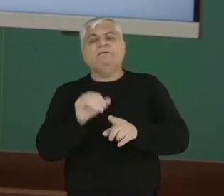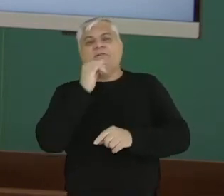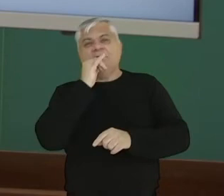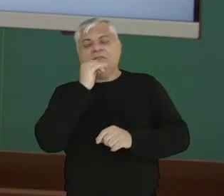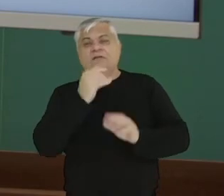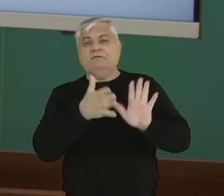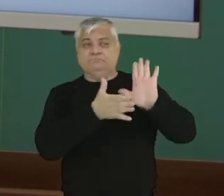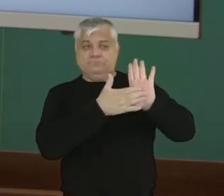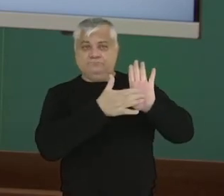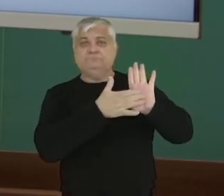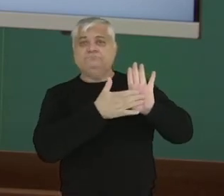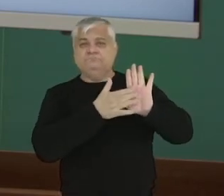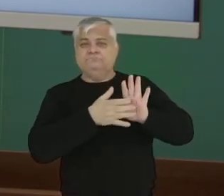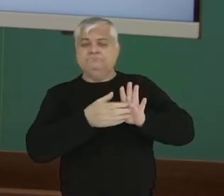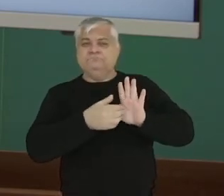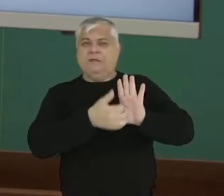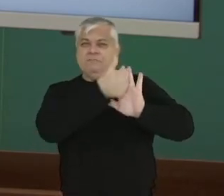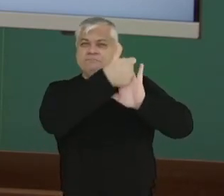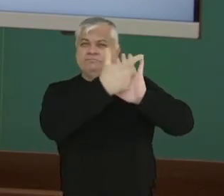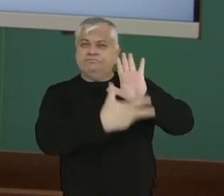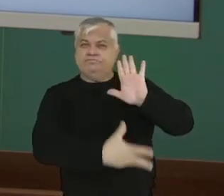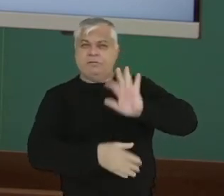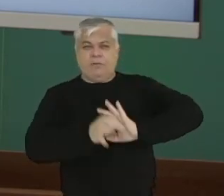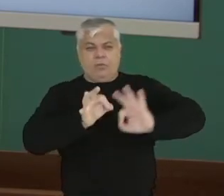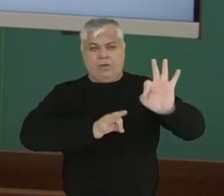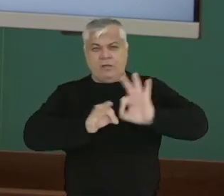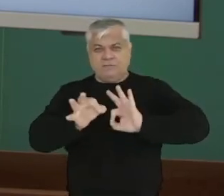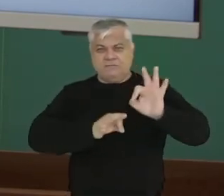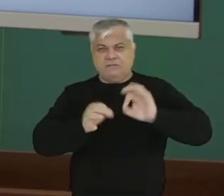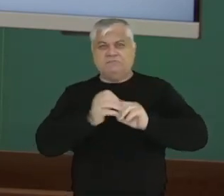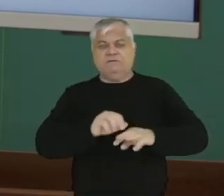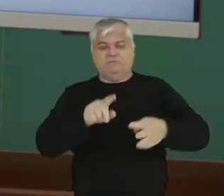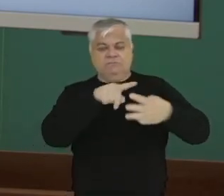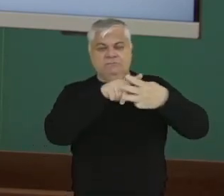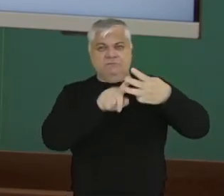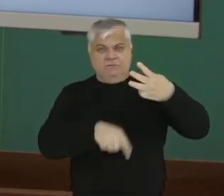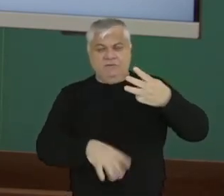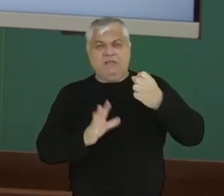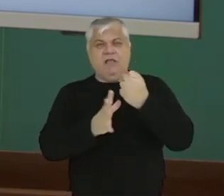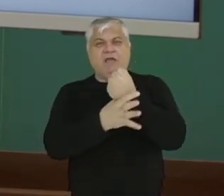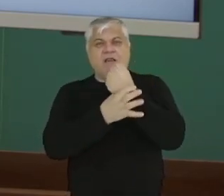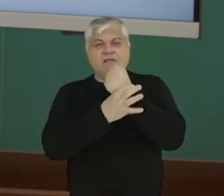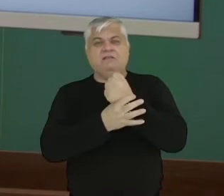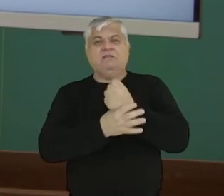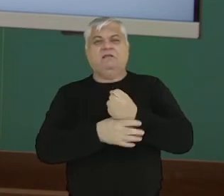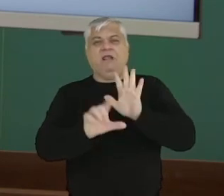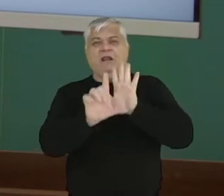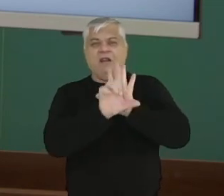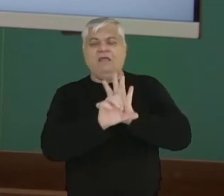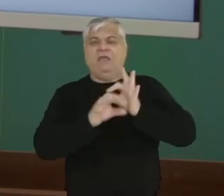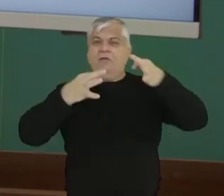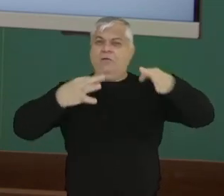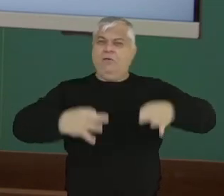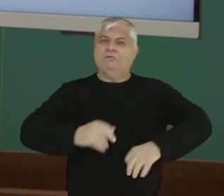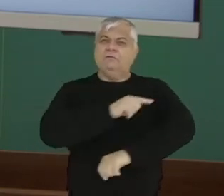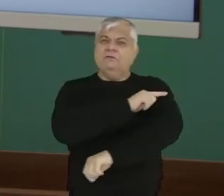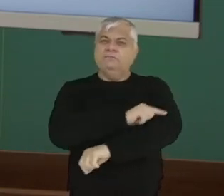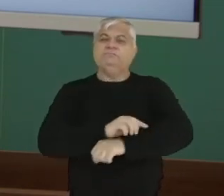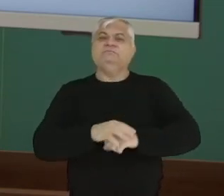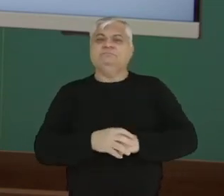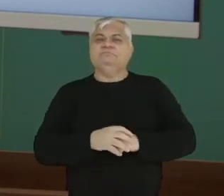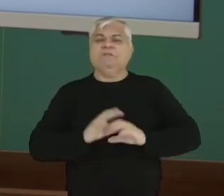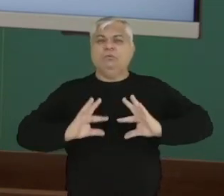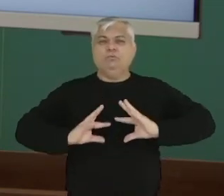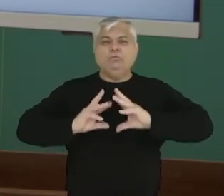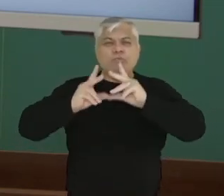essa organização da atuação das Forças Armadas na garantia da lei e da ordem, né? Após esgotados todos